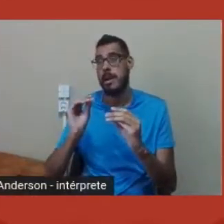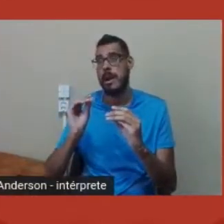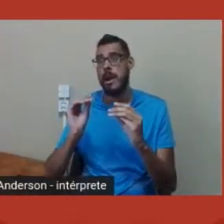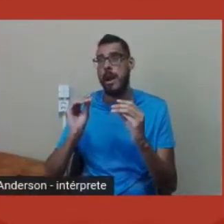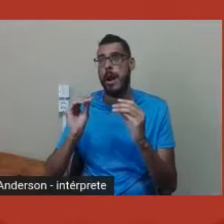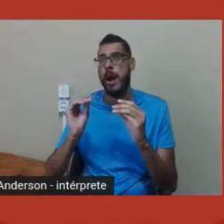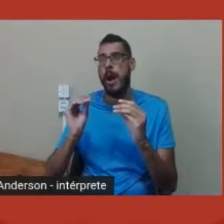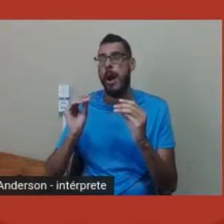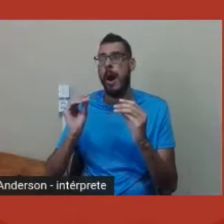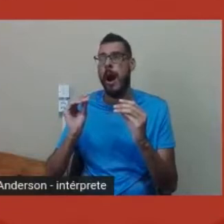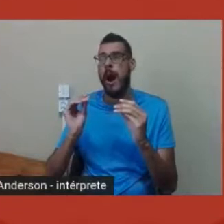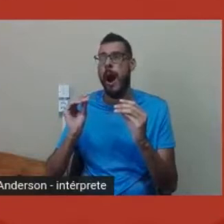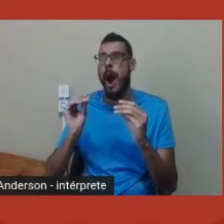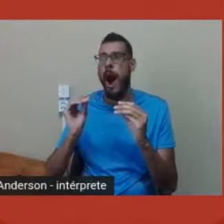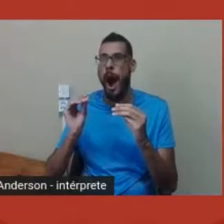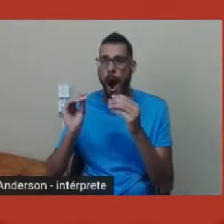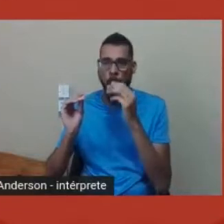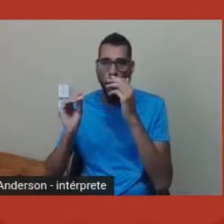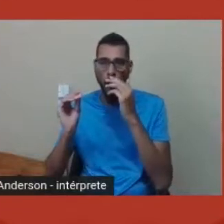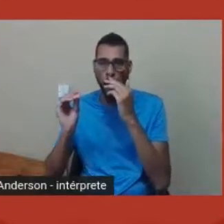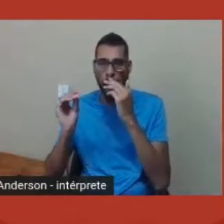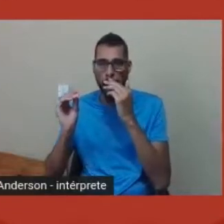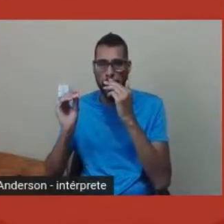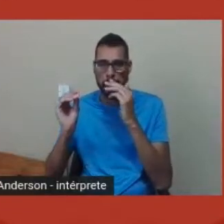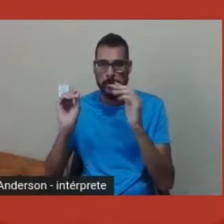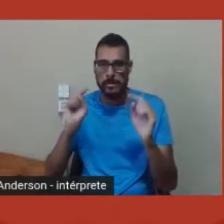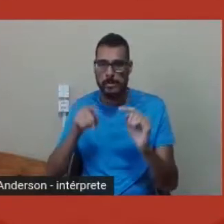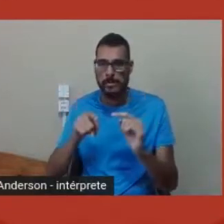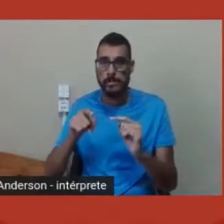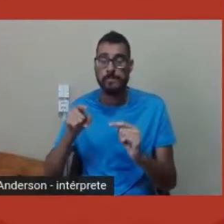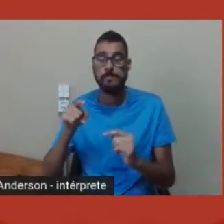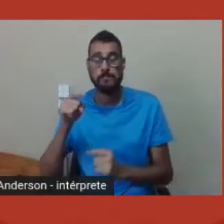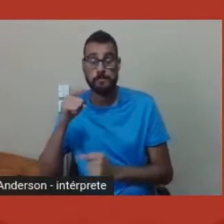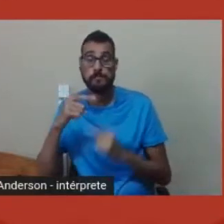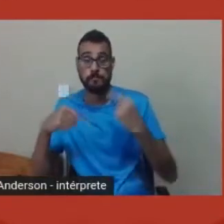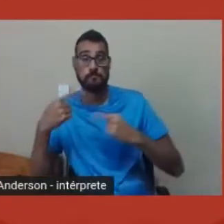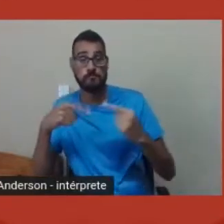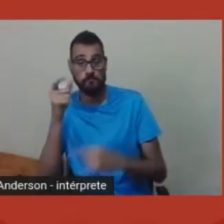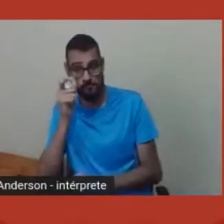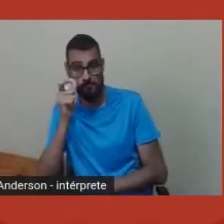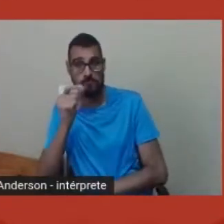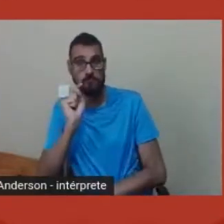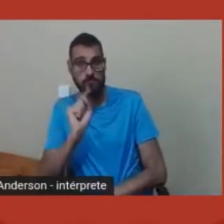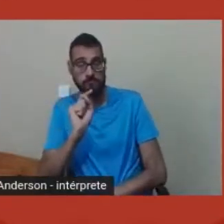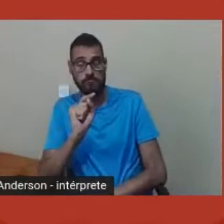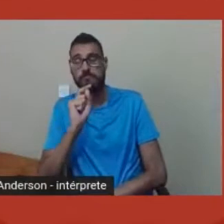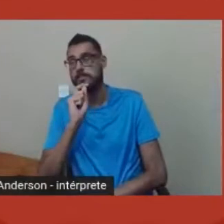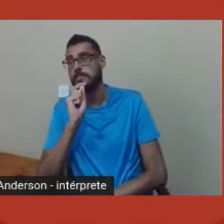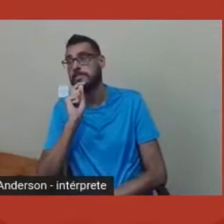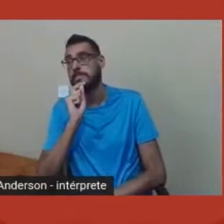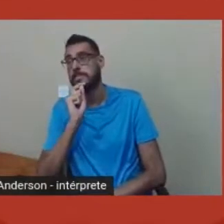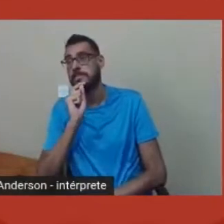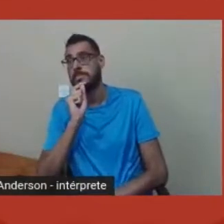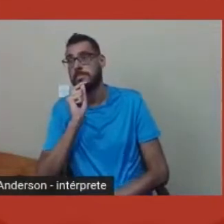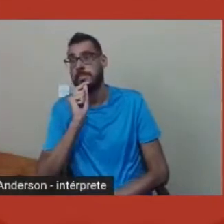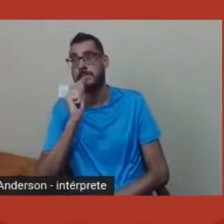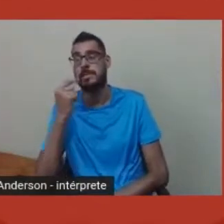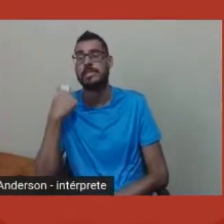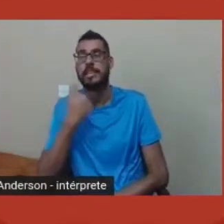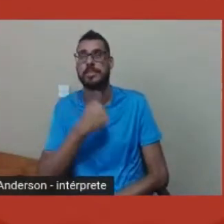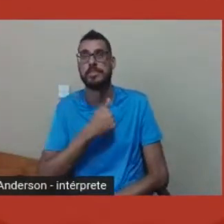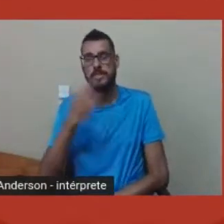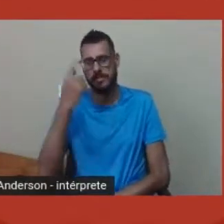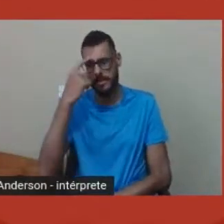Para ajudar vocês, está bastante interessante a discussão e a gente tá preso muito em